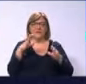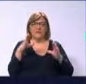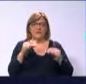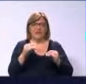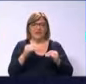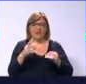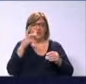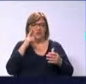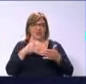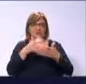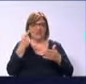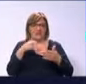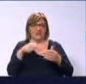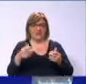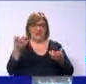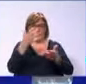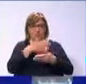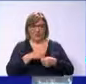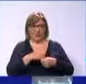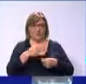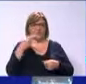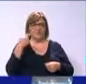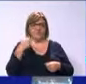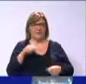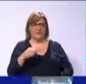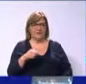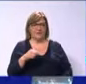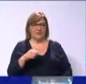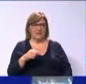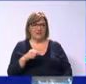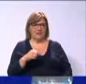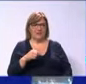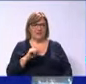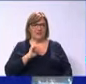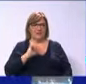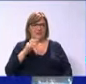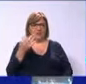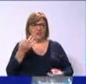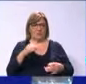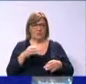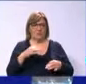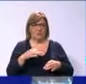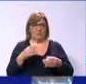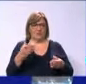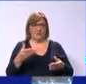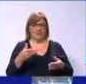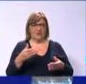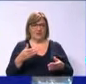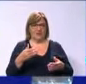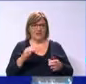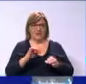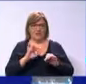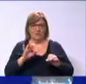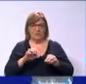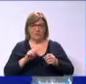de dois táxis também traz exatamente estão estão inovação precisamente com aquilo que é normal ou seja quanto à fixação do